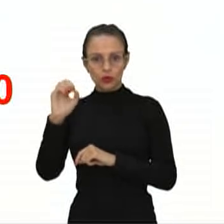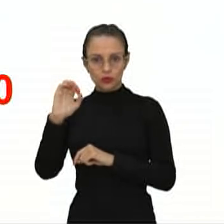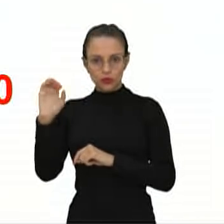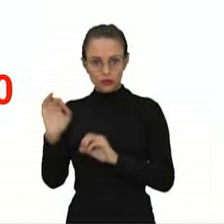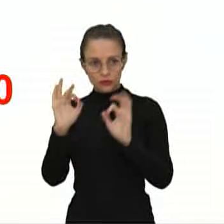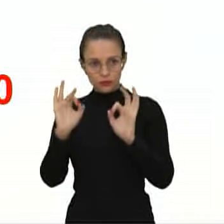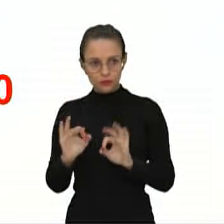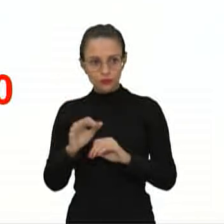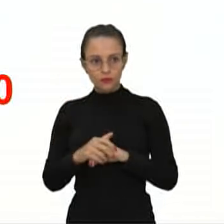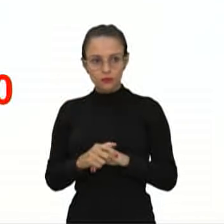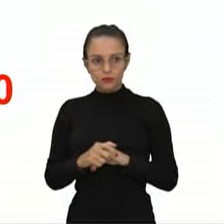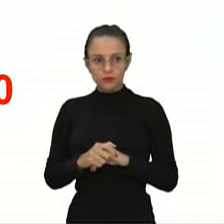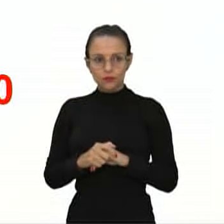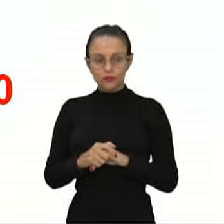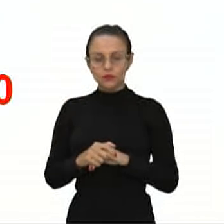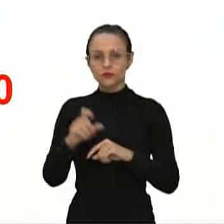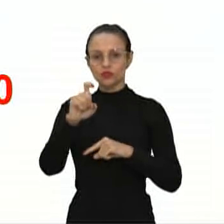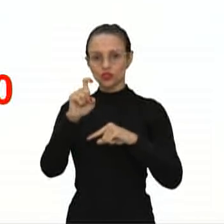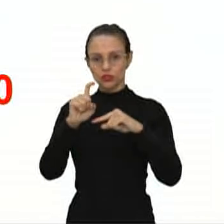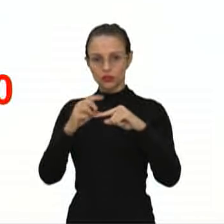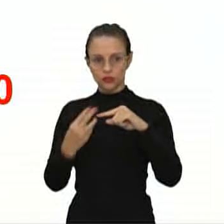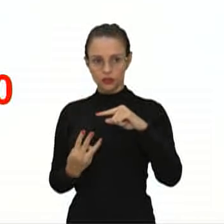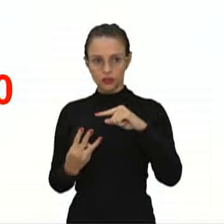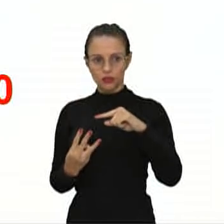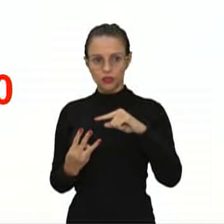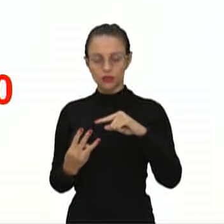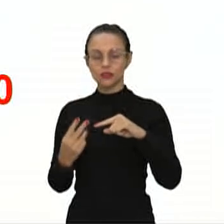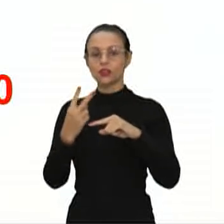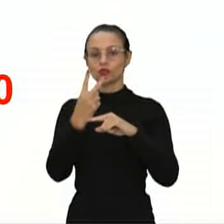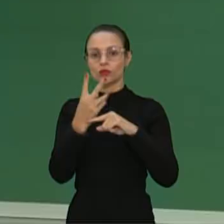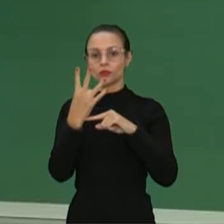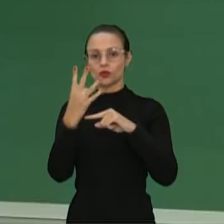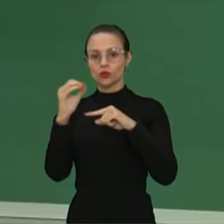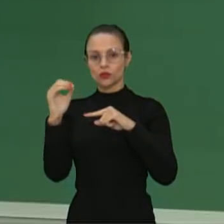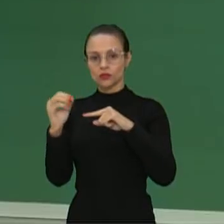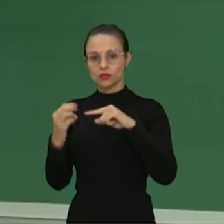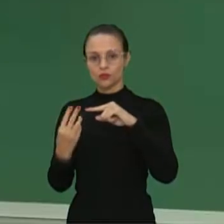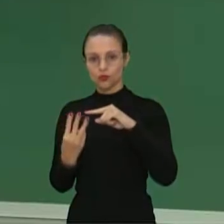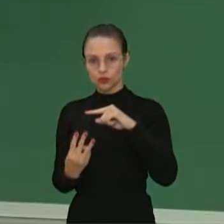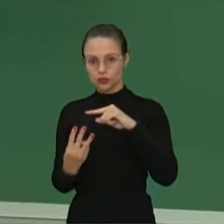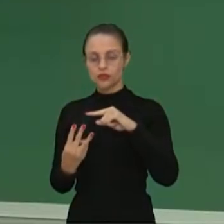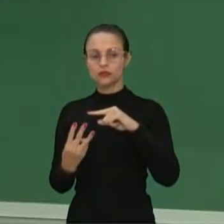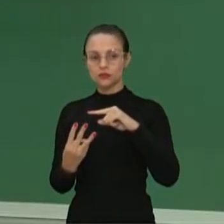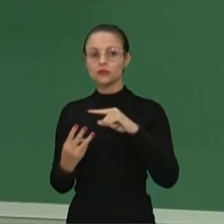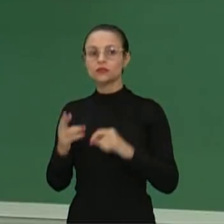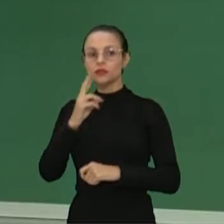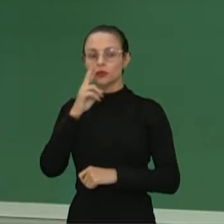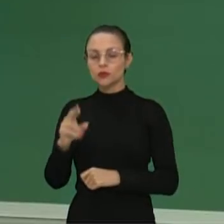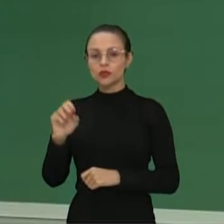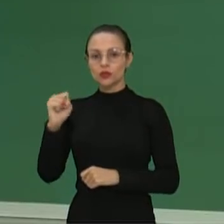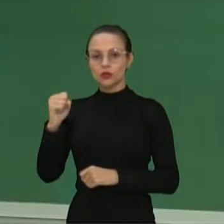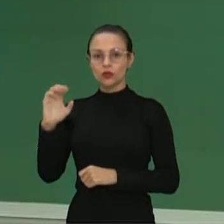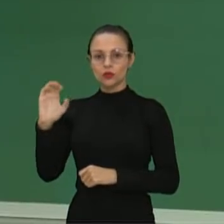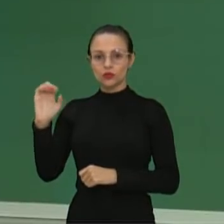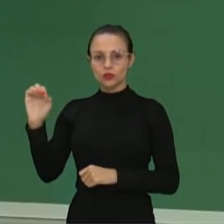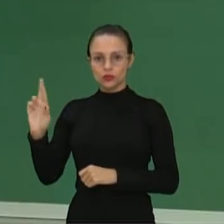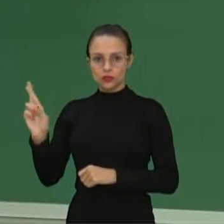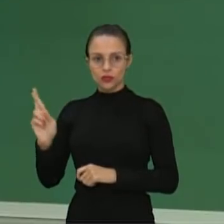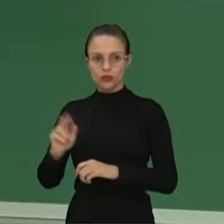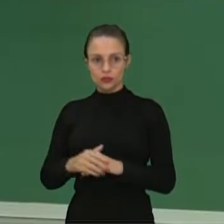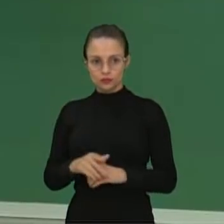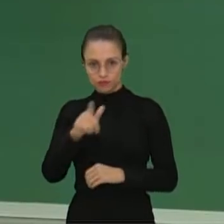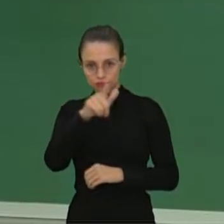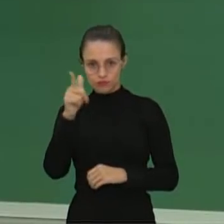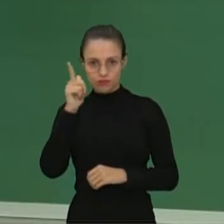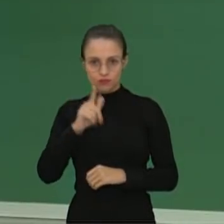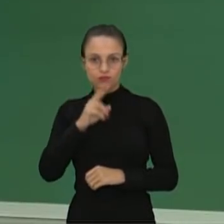certo? A terça parte é 2.400 divididos por 3, que vai dar quanto? R$ 800.